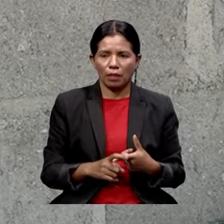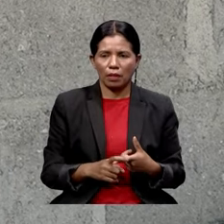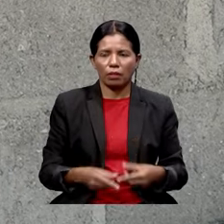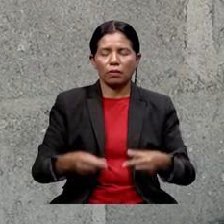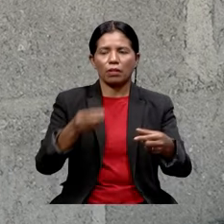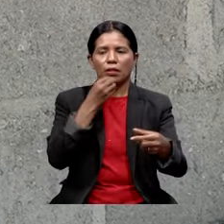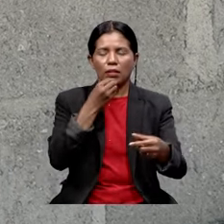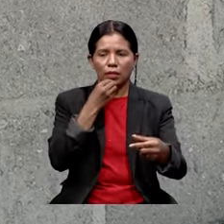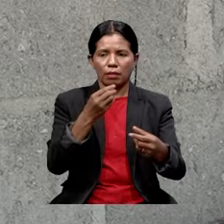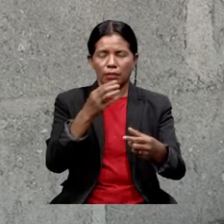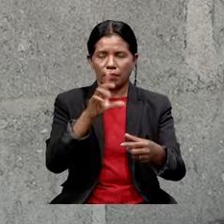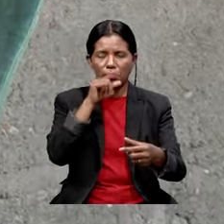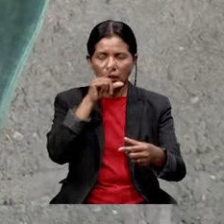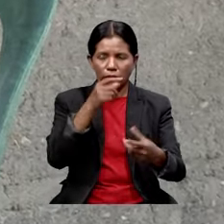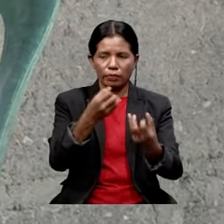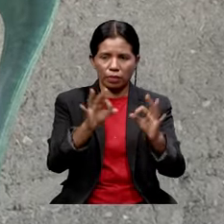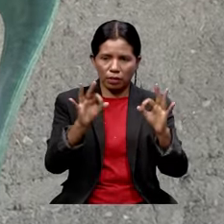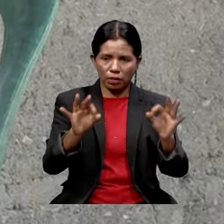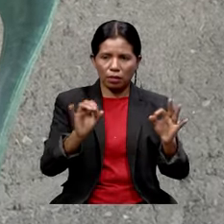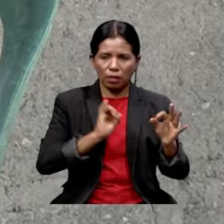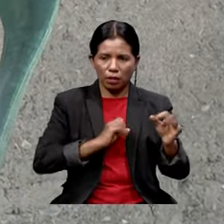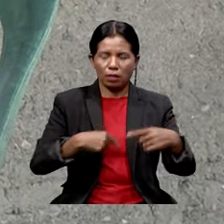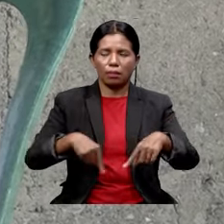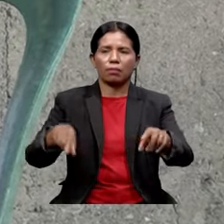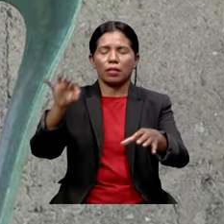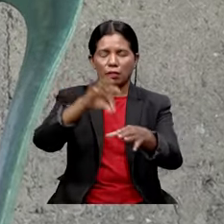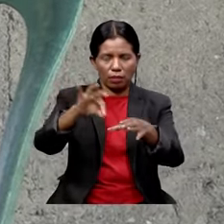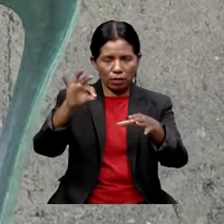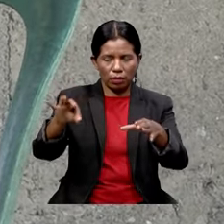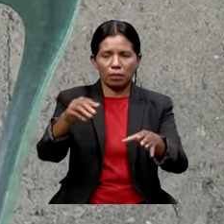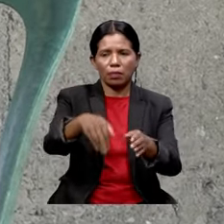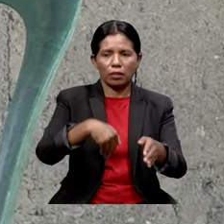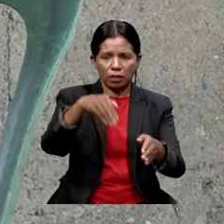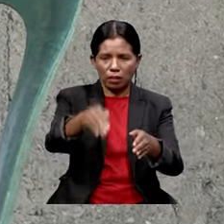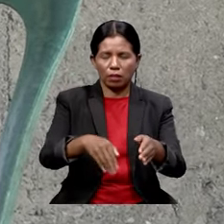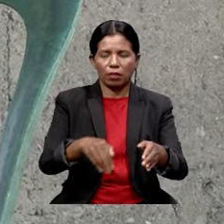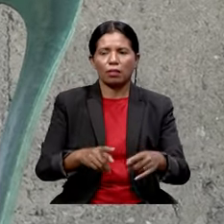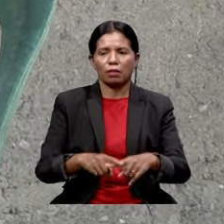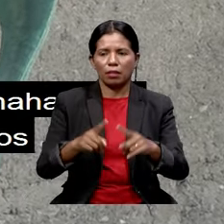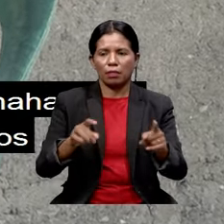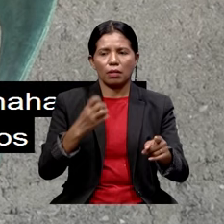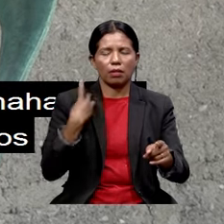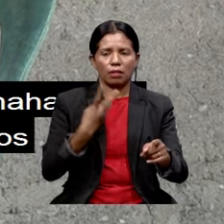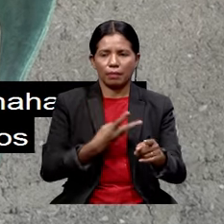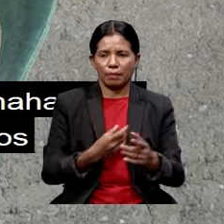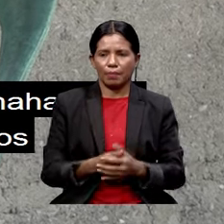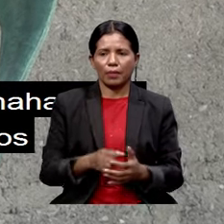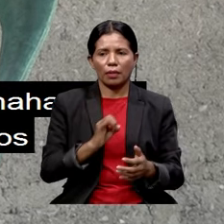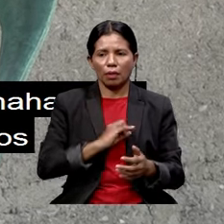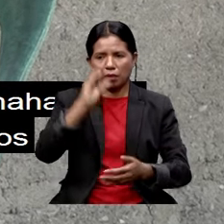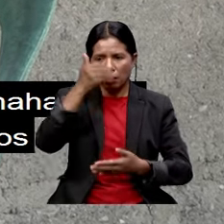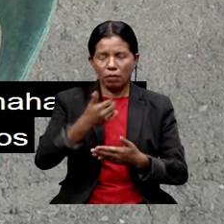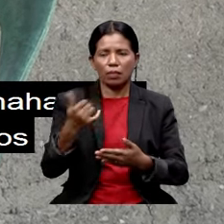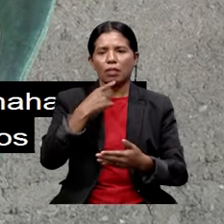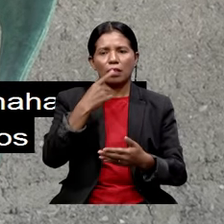atafane sarau la palafai afa palafai na fa una ip kapare afa fai ta vita un i e pane ka karta na